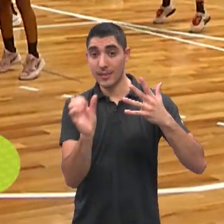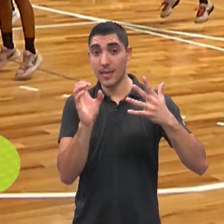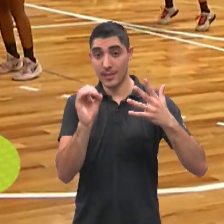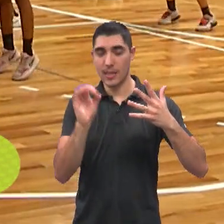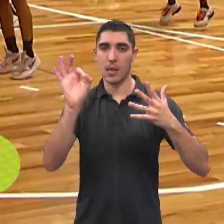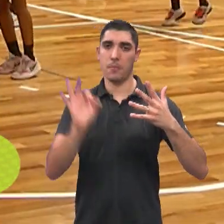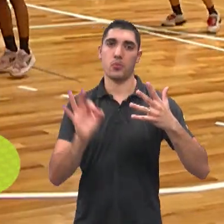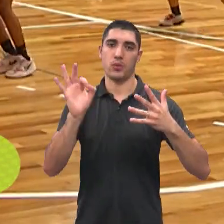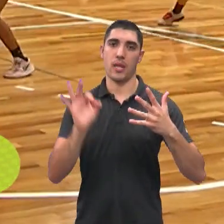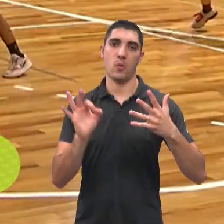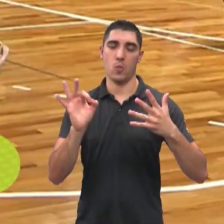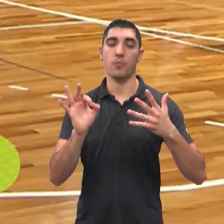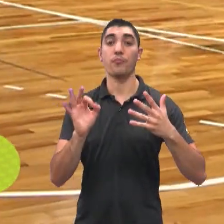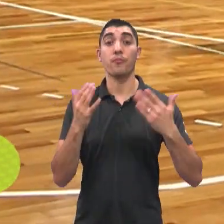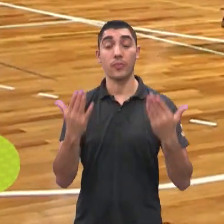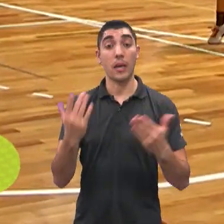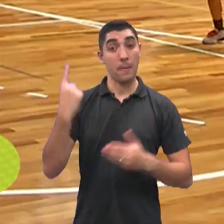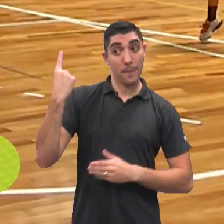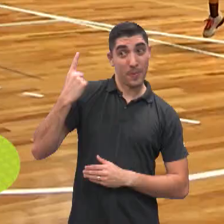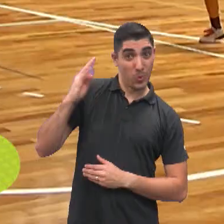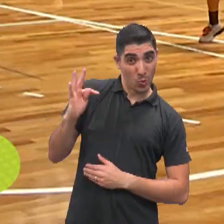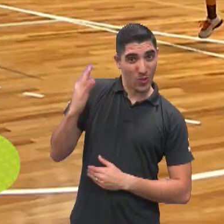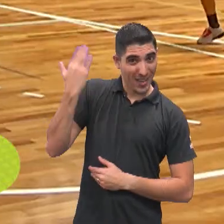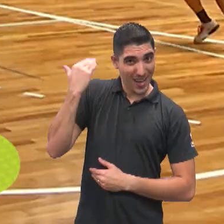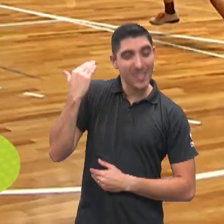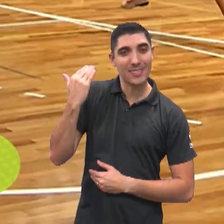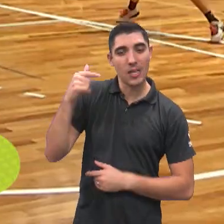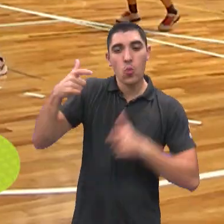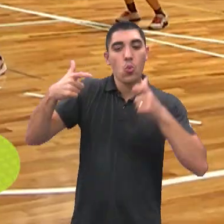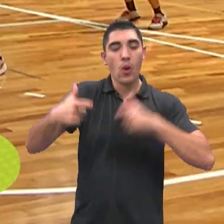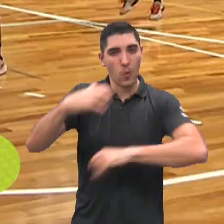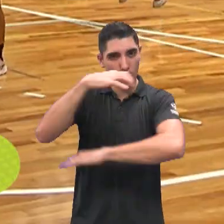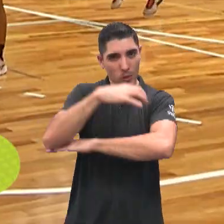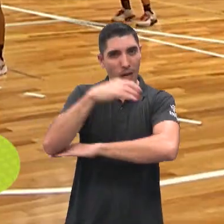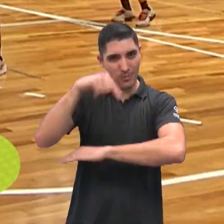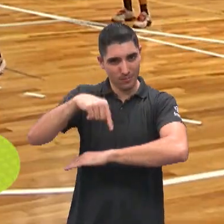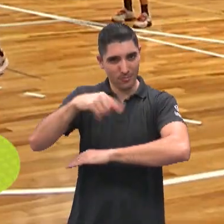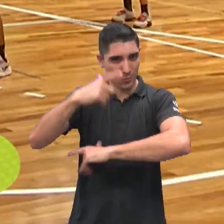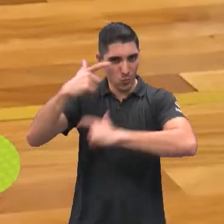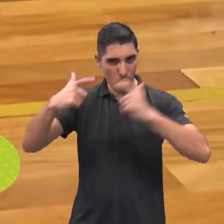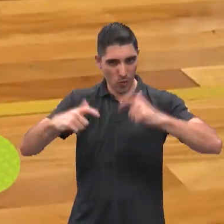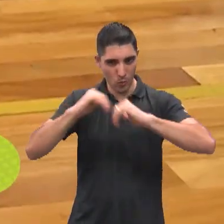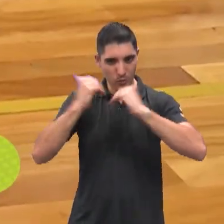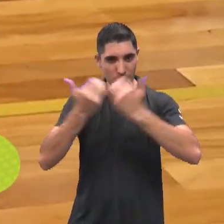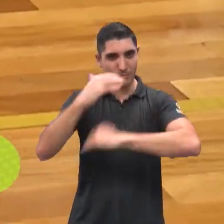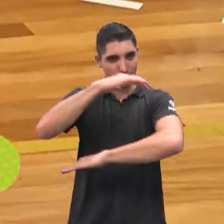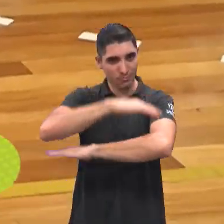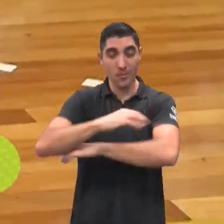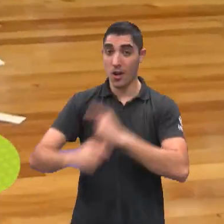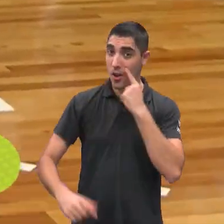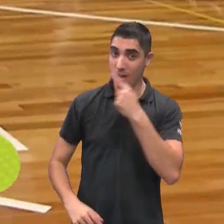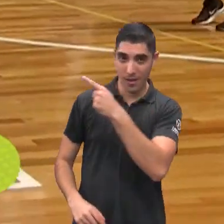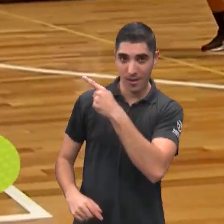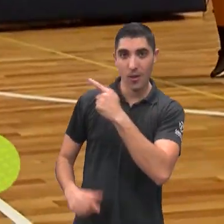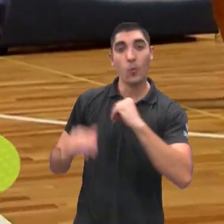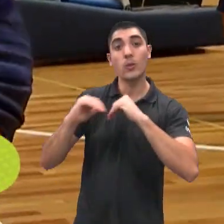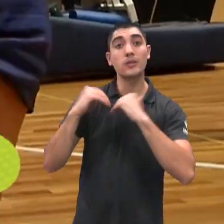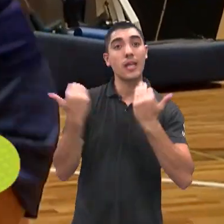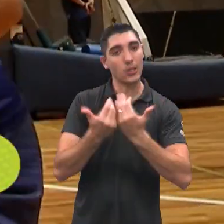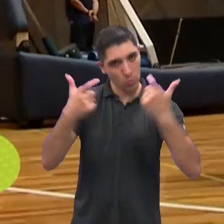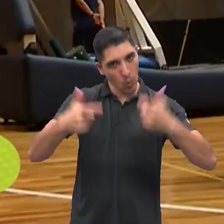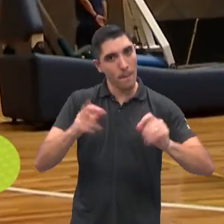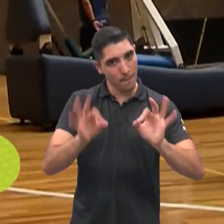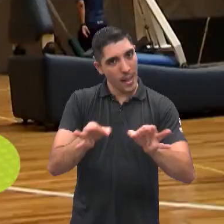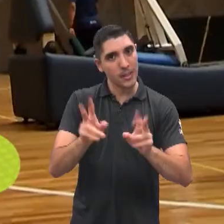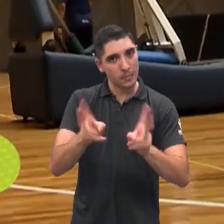60% de aproveitamento. No primeiro turno, as equipes se enfrentaram no ginásio Teatrão, aí essas imagens, inclusive, essas imagens que você está vendo aí, lá no ginásio